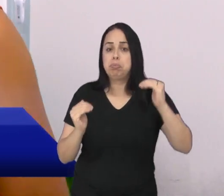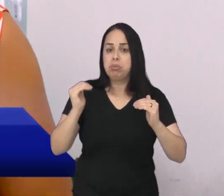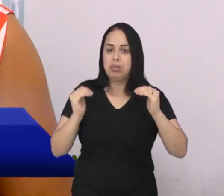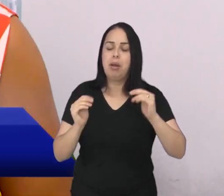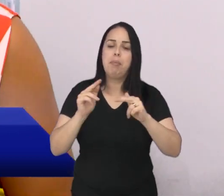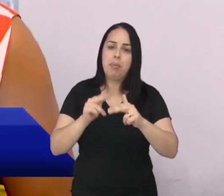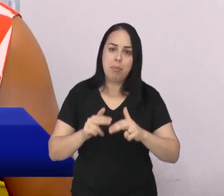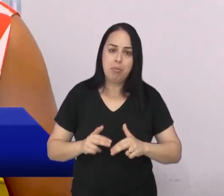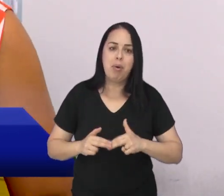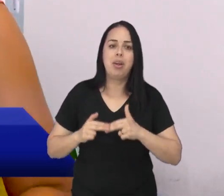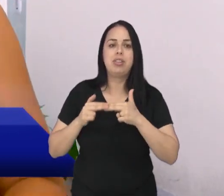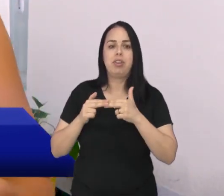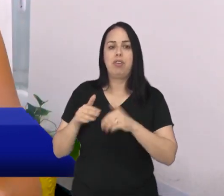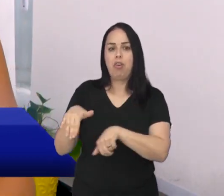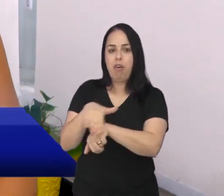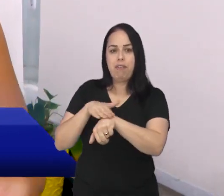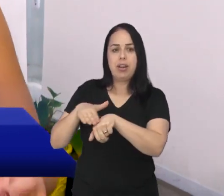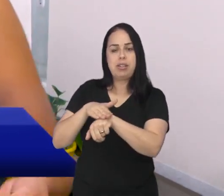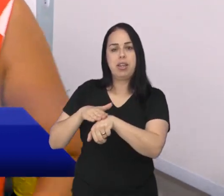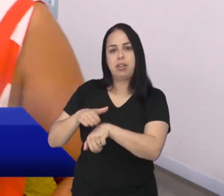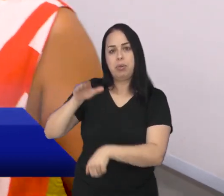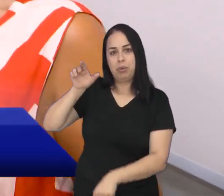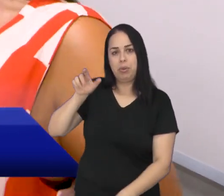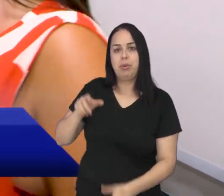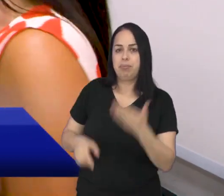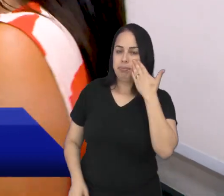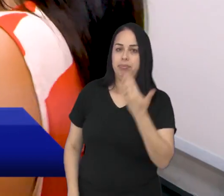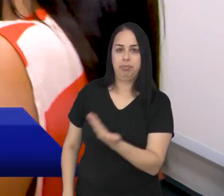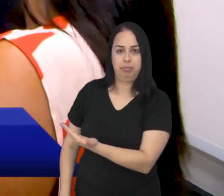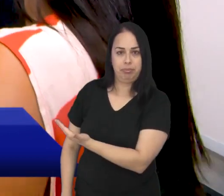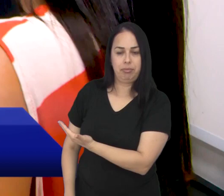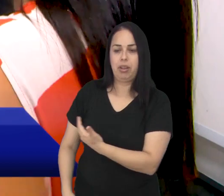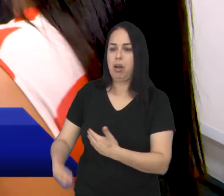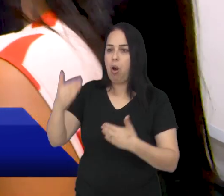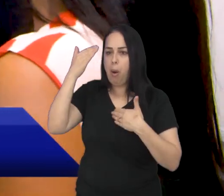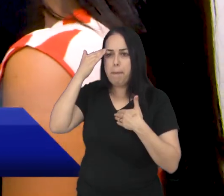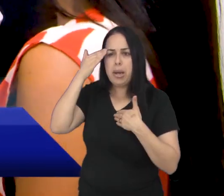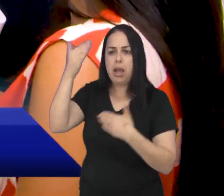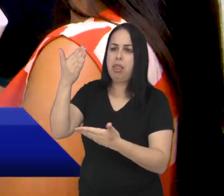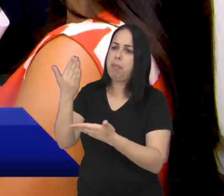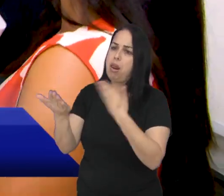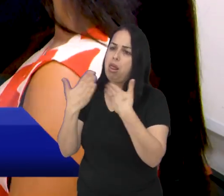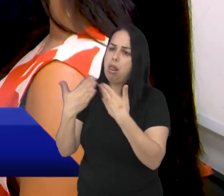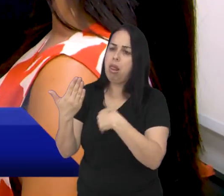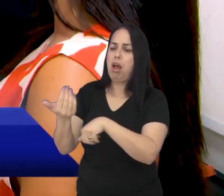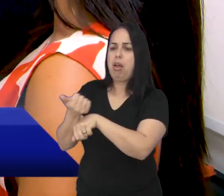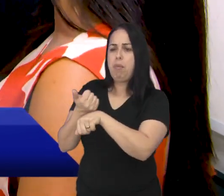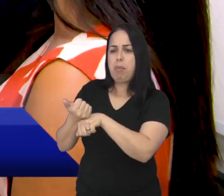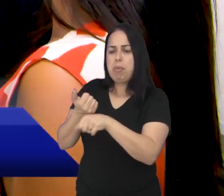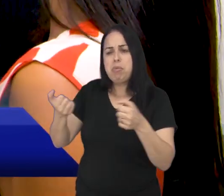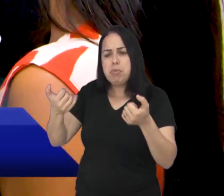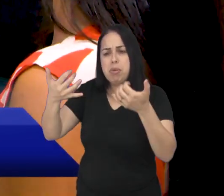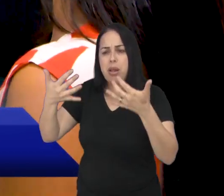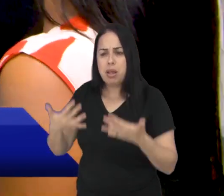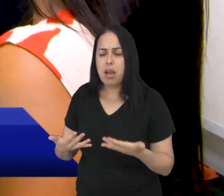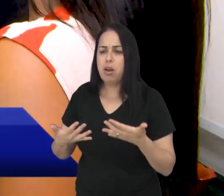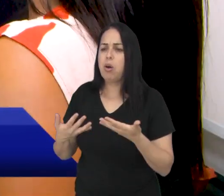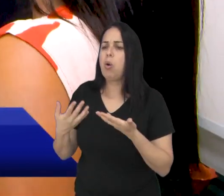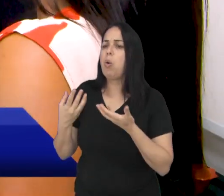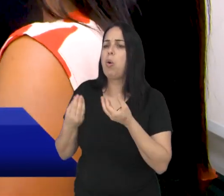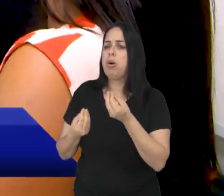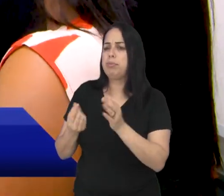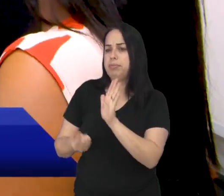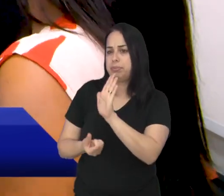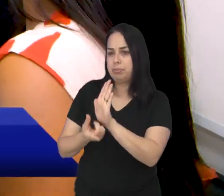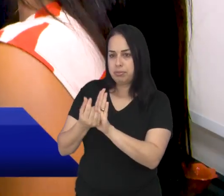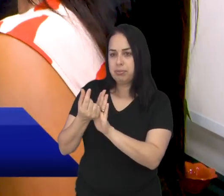vou conversar com o educador financeiro Eduardo Vilela, tudo bem? Obrigada por conversar aqui com a gente. É isso mesmo? Como fazer